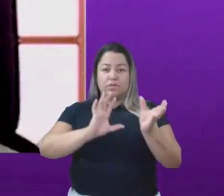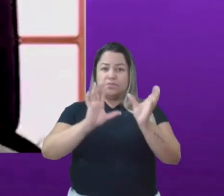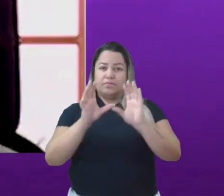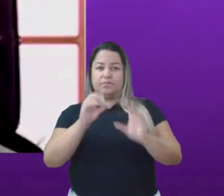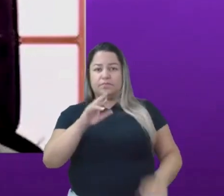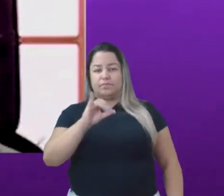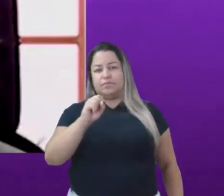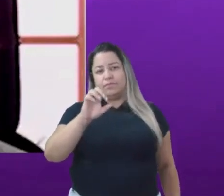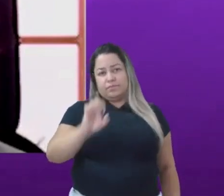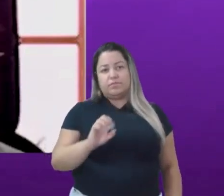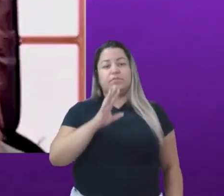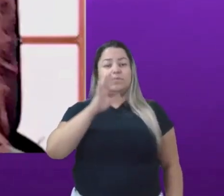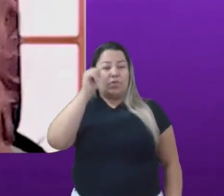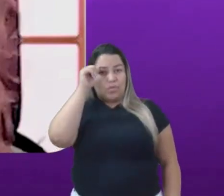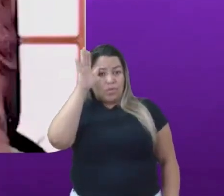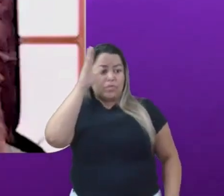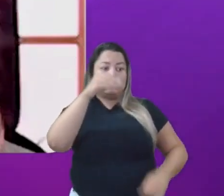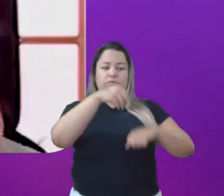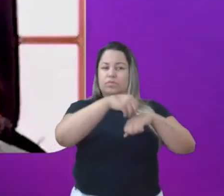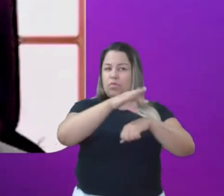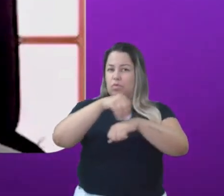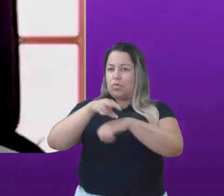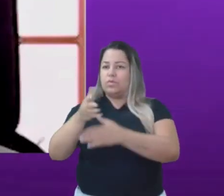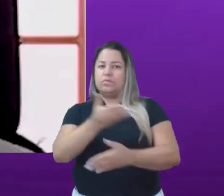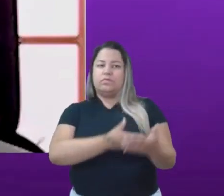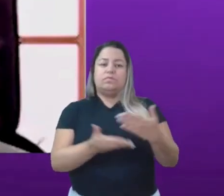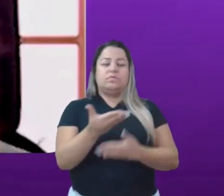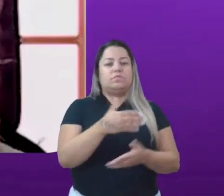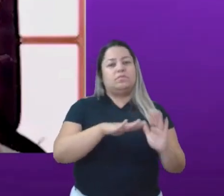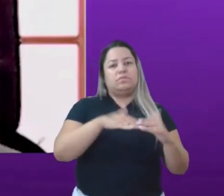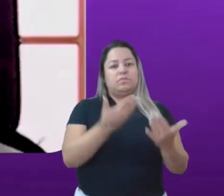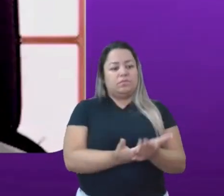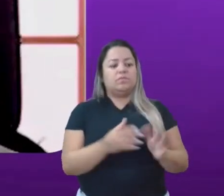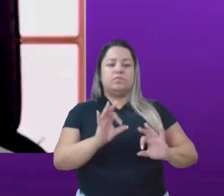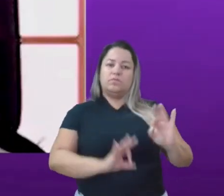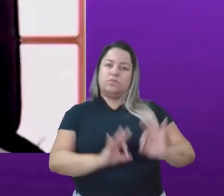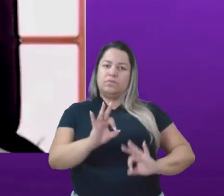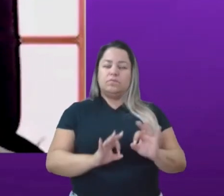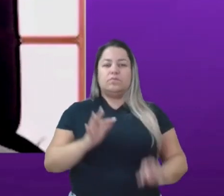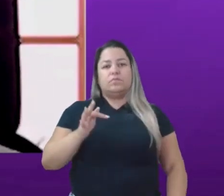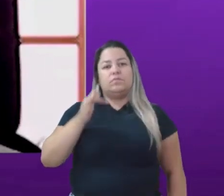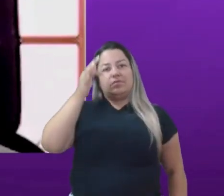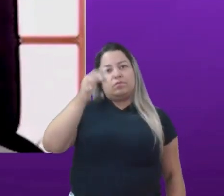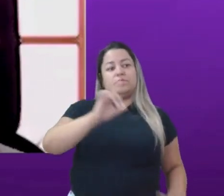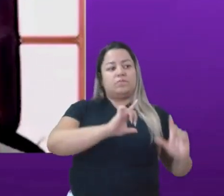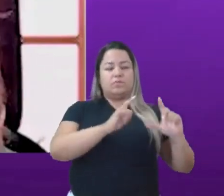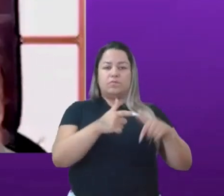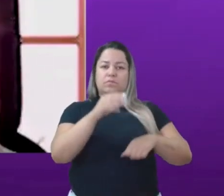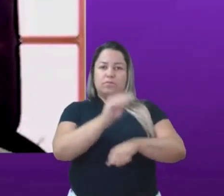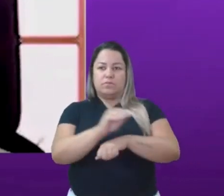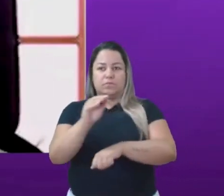Esses conhecimentos devem ser compartilhados nas escolas, preparando as futuras gerações para cuidar